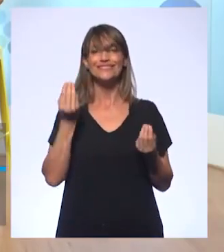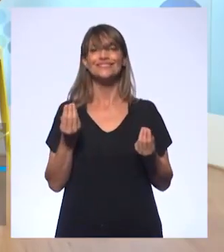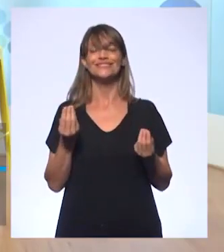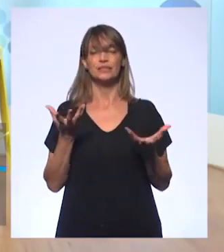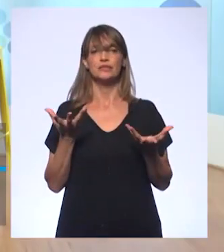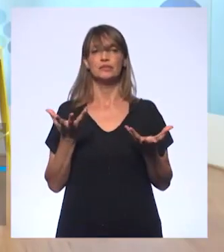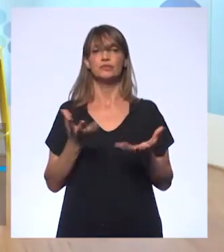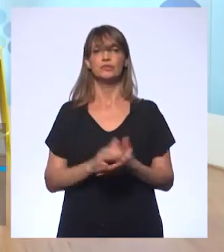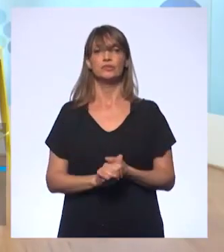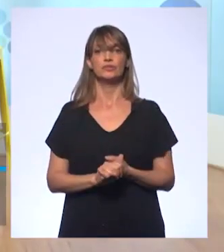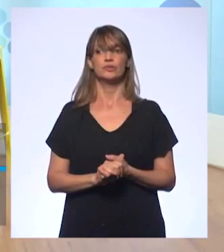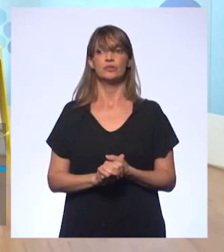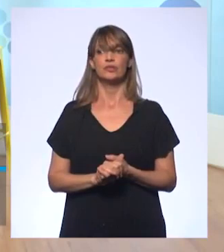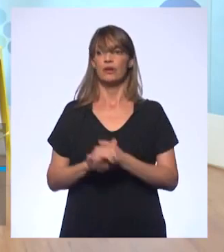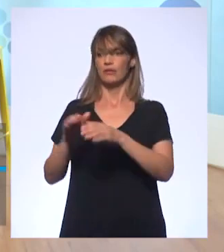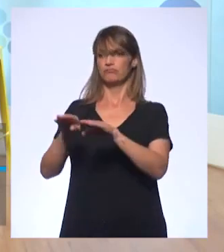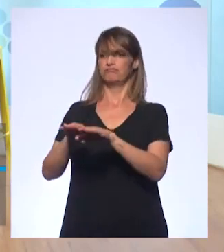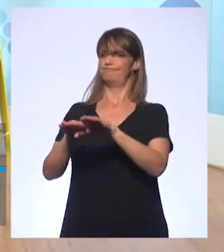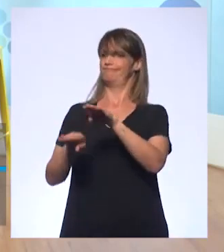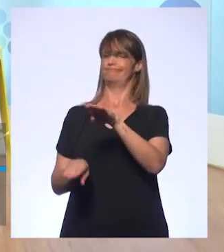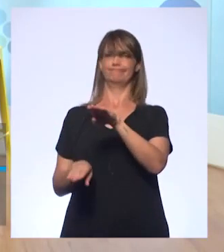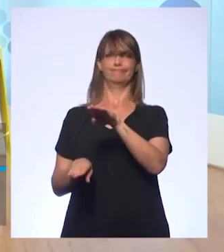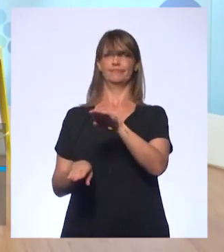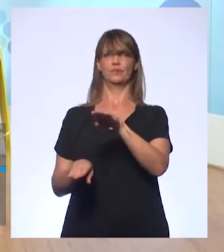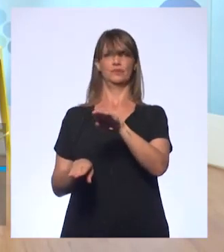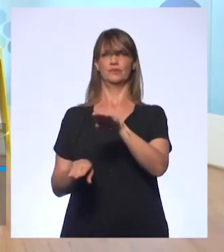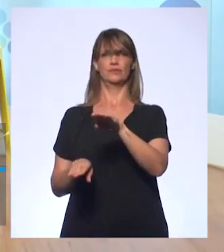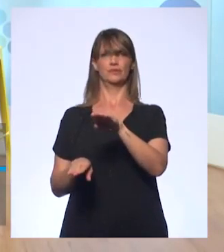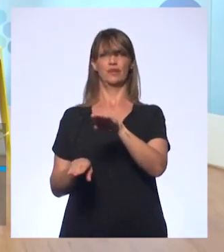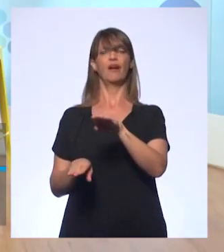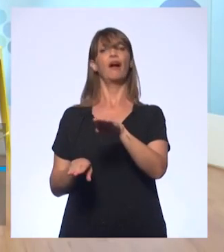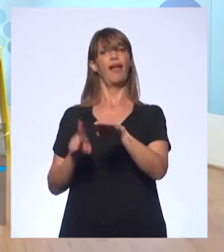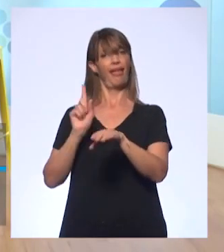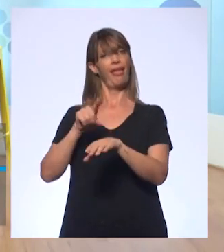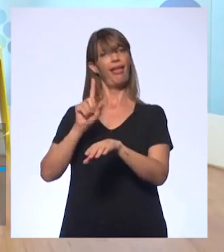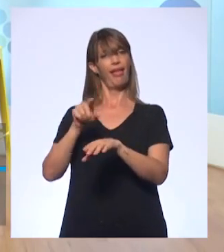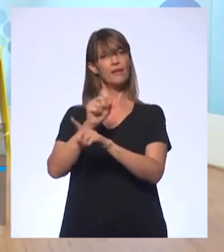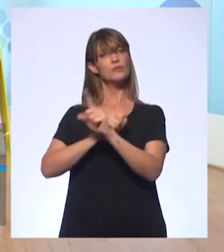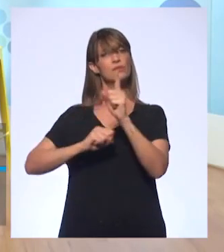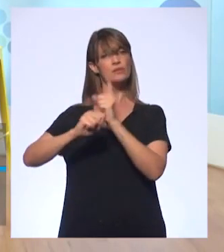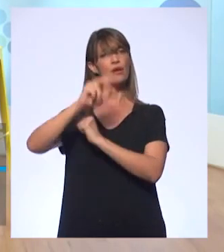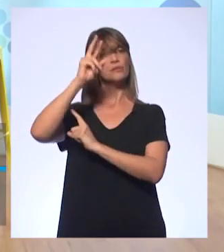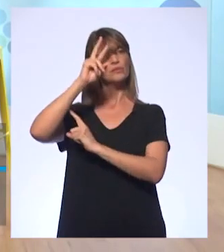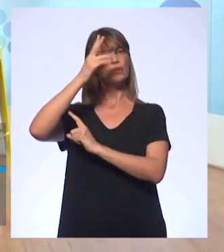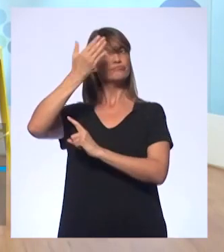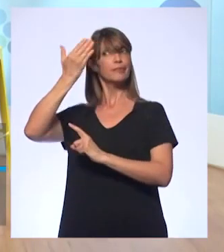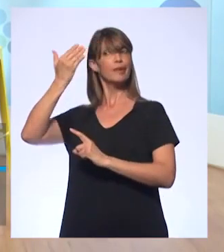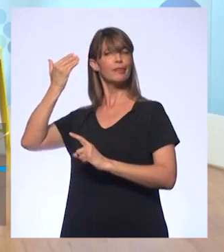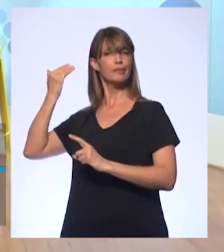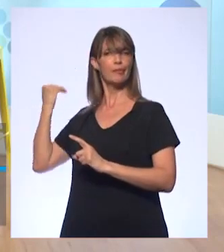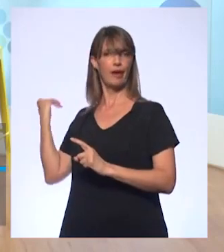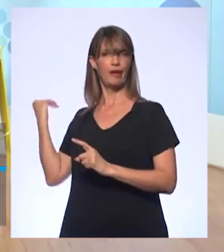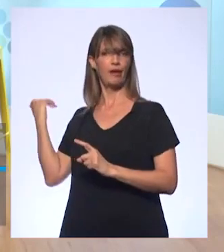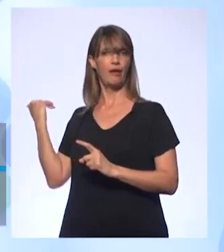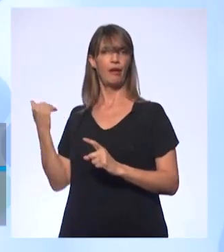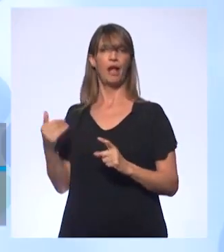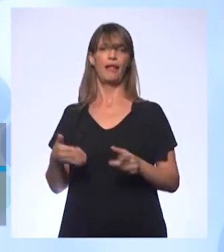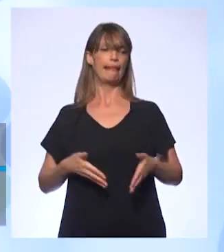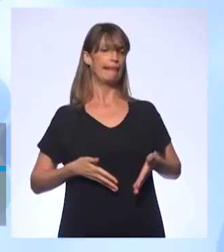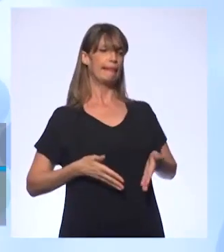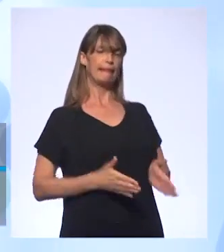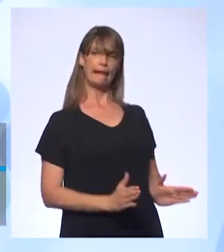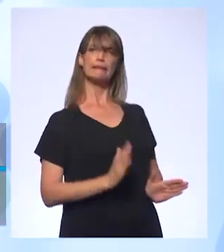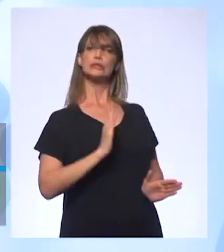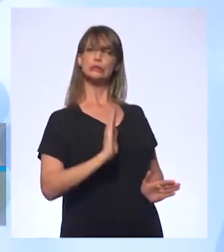da sociedade, a desigualdade também é uma construção histórica e social. Né? Ninguém nasce numa situação